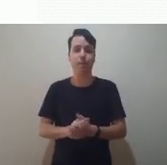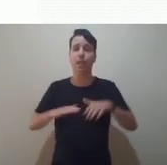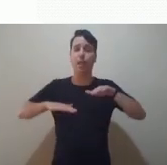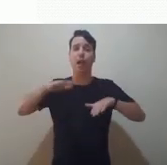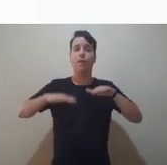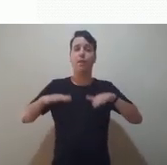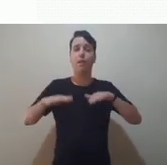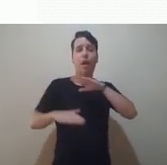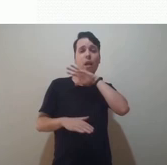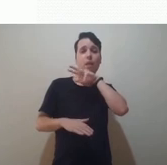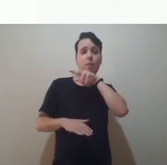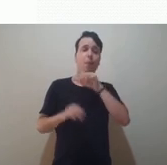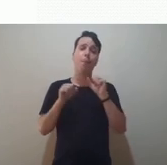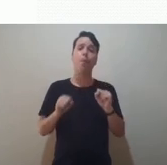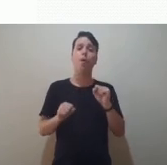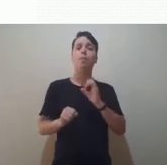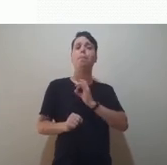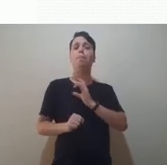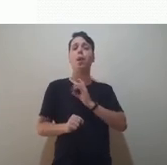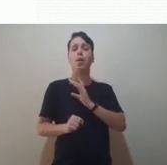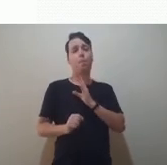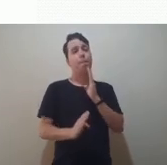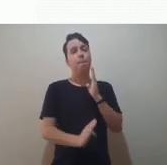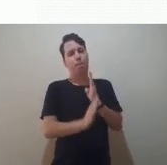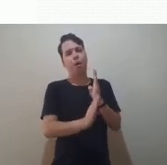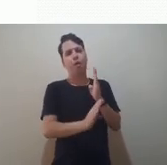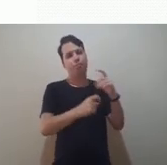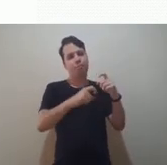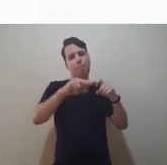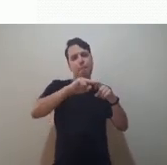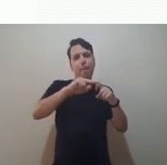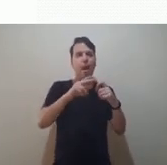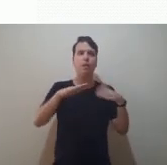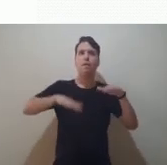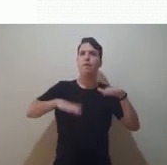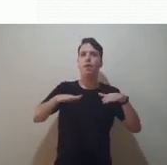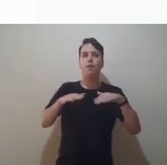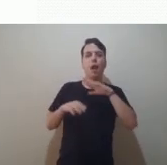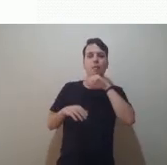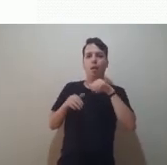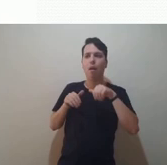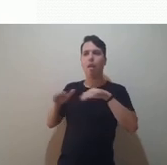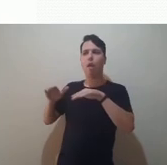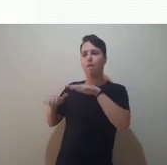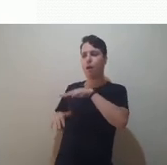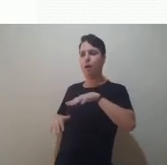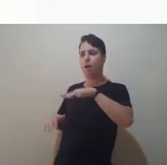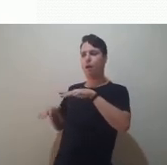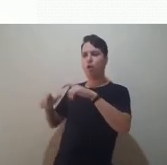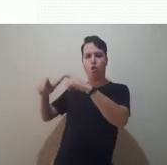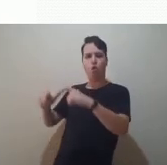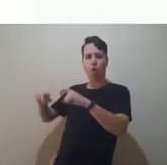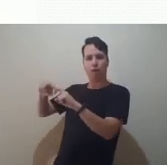medo. Às vezes o animal ele pode estar com medo devido à própria consulta, né? Ao